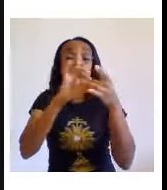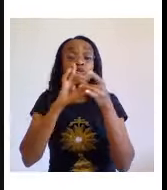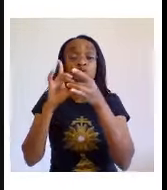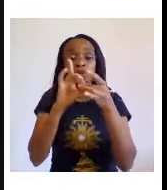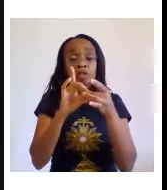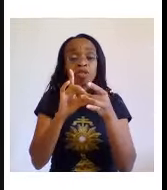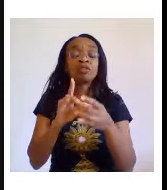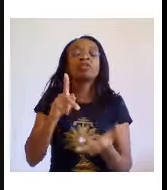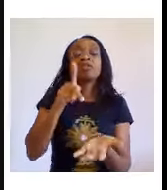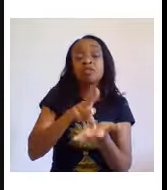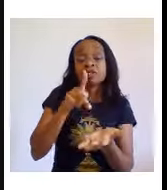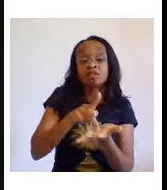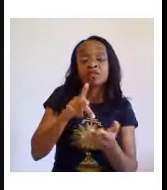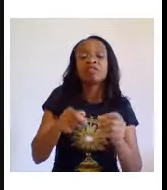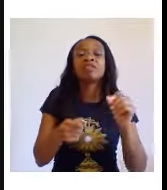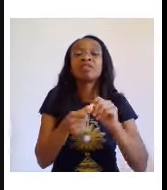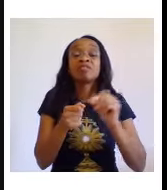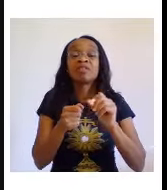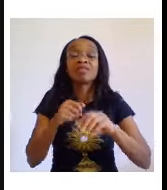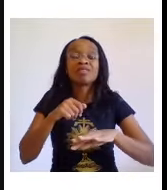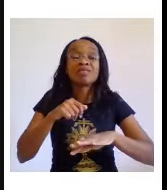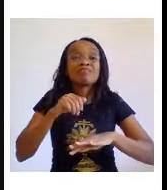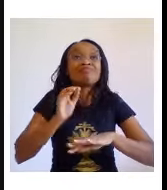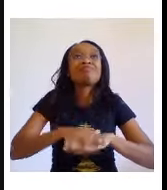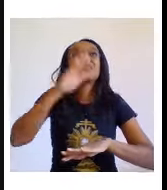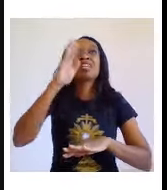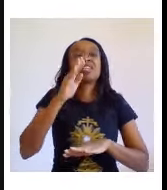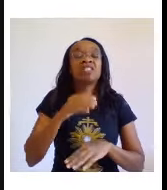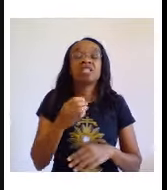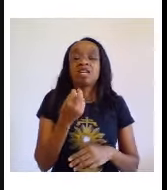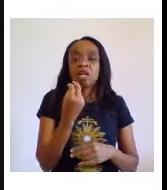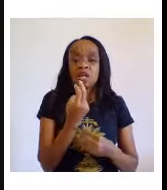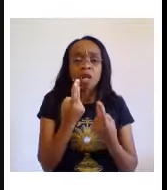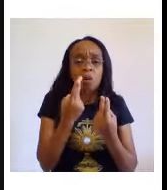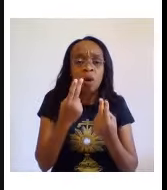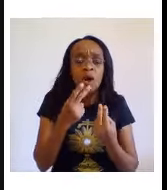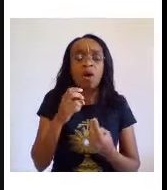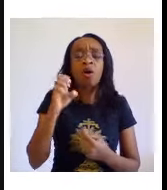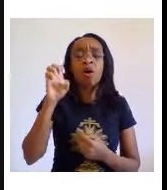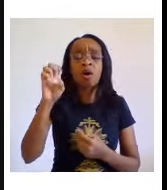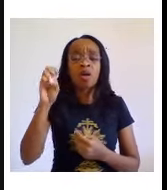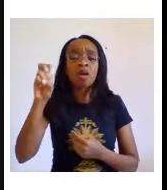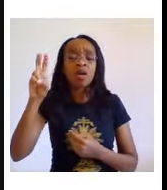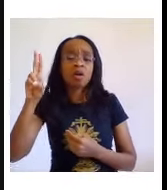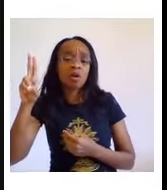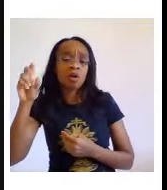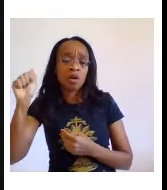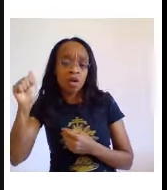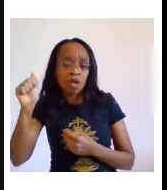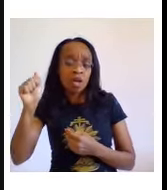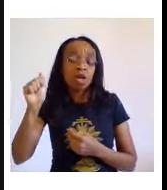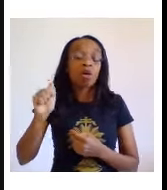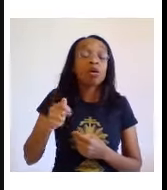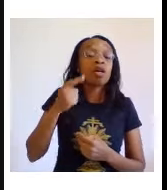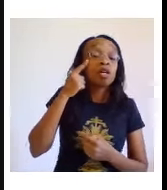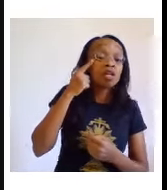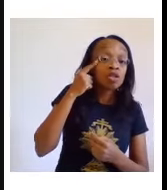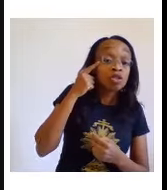do qual, de fato, emite mais, como, por exemplo, Estados Unidos, China, Rússia, né? Mas a